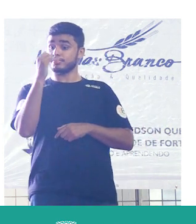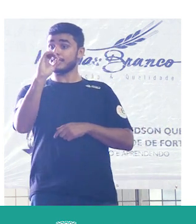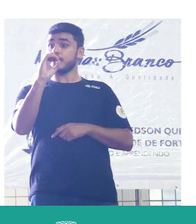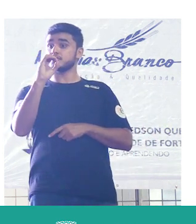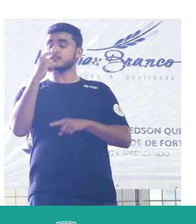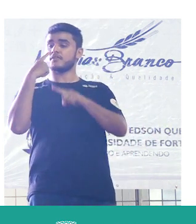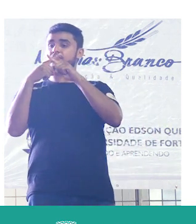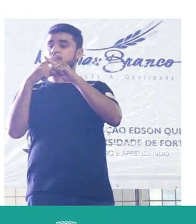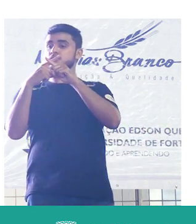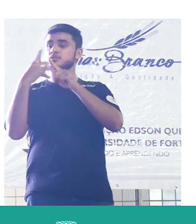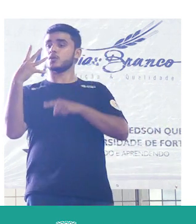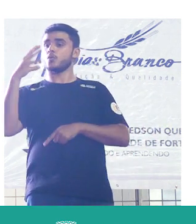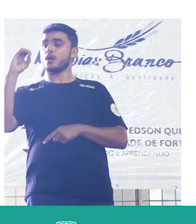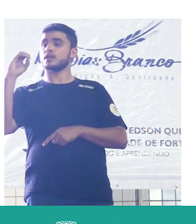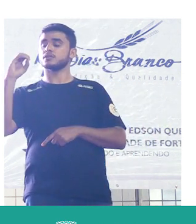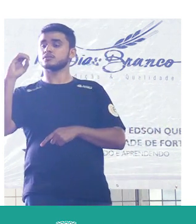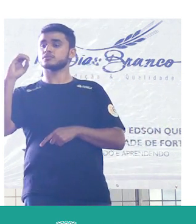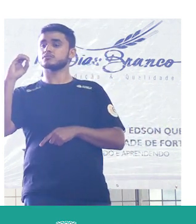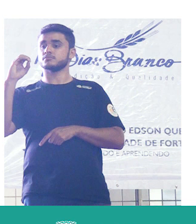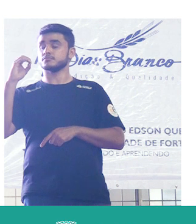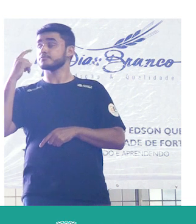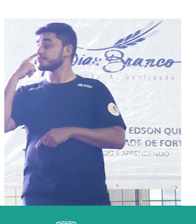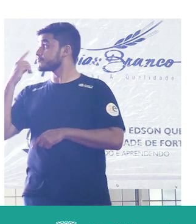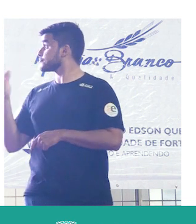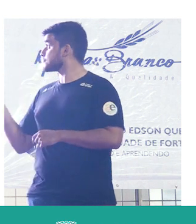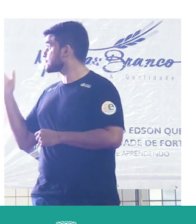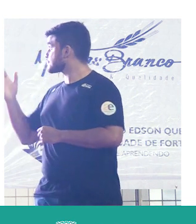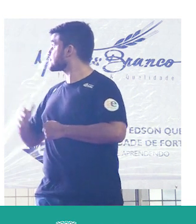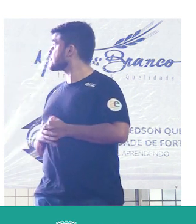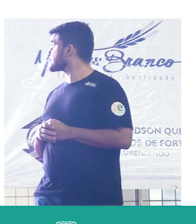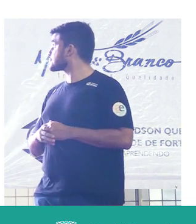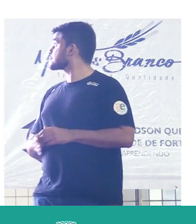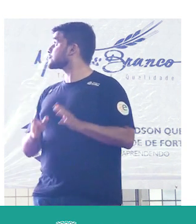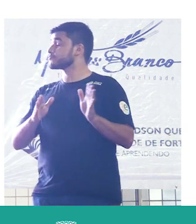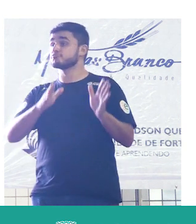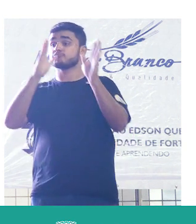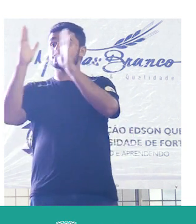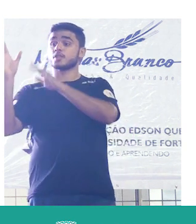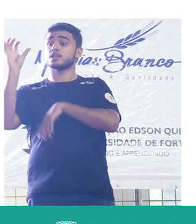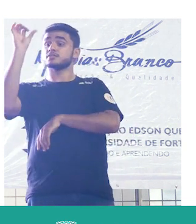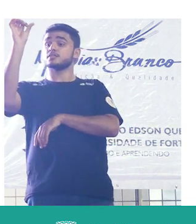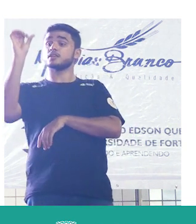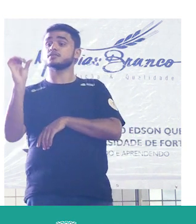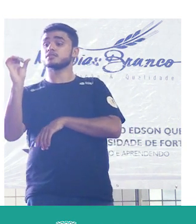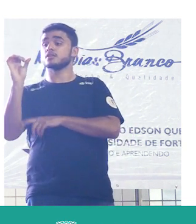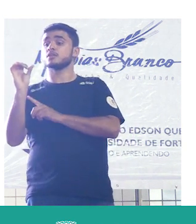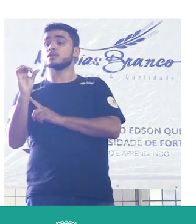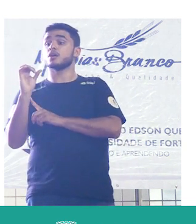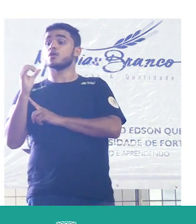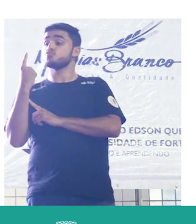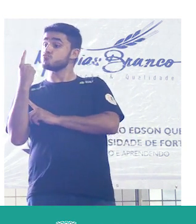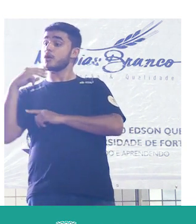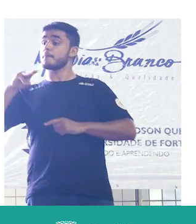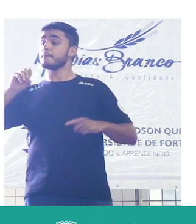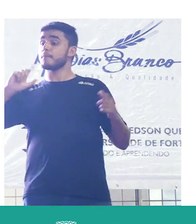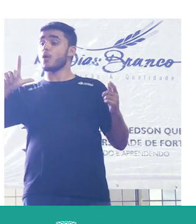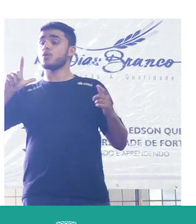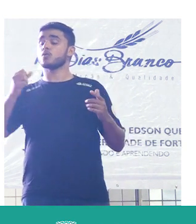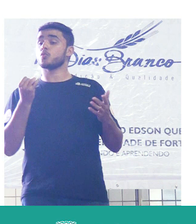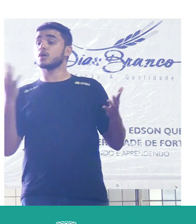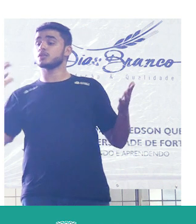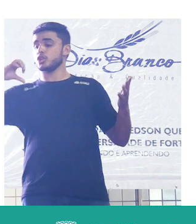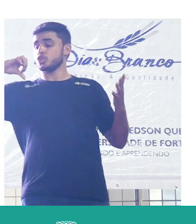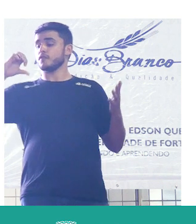ó. 10 vezes 40. E a massa molar do hidrogênio fosfato, 96 por mol. Só que são 6